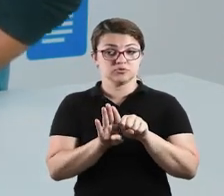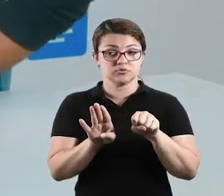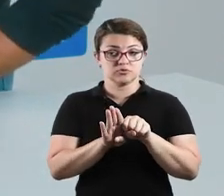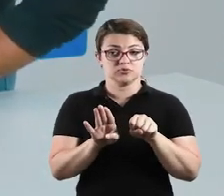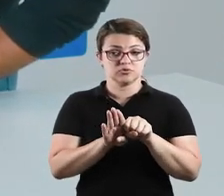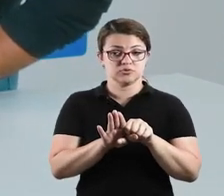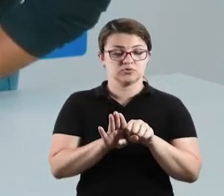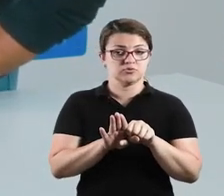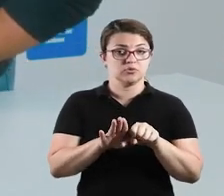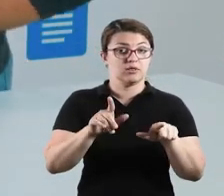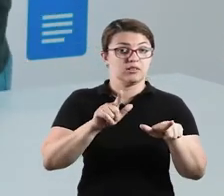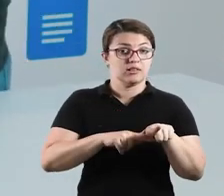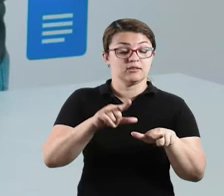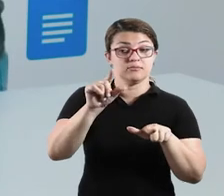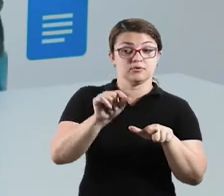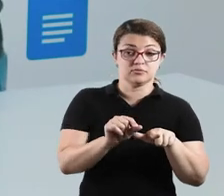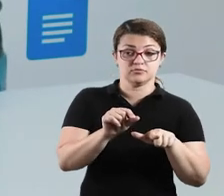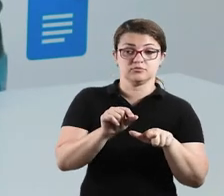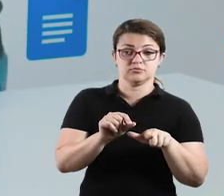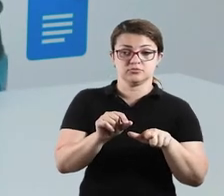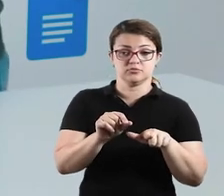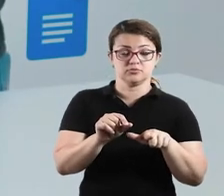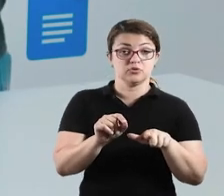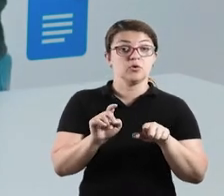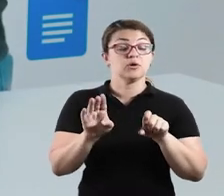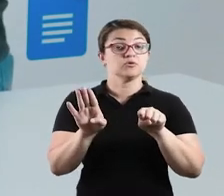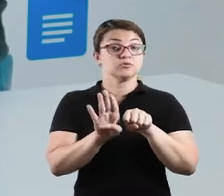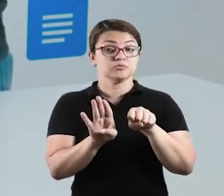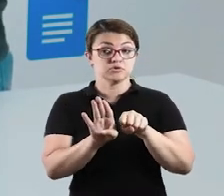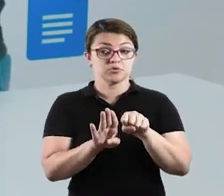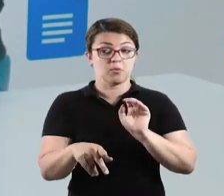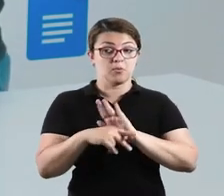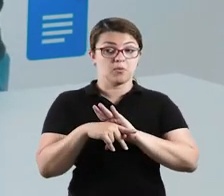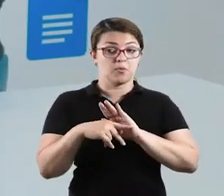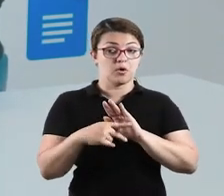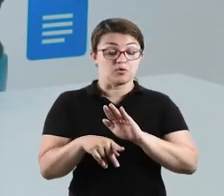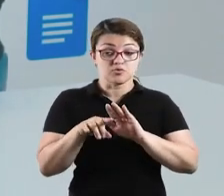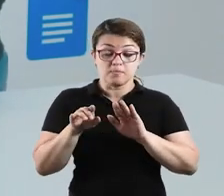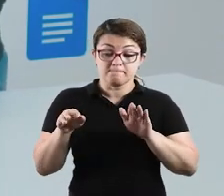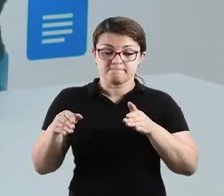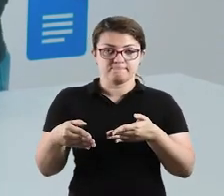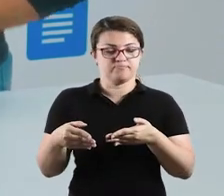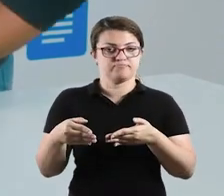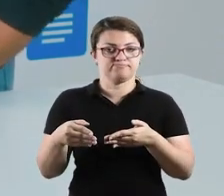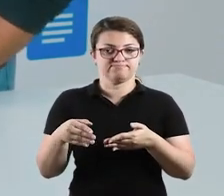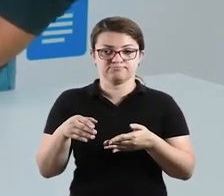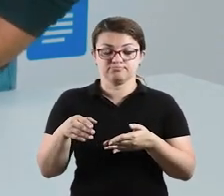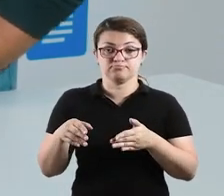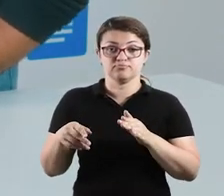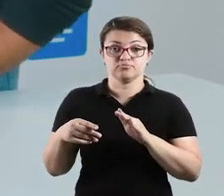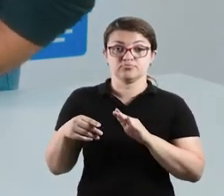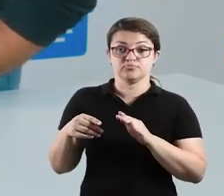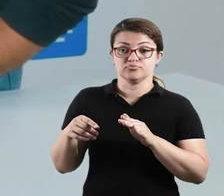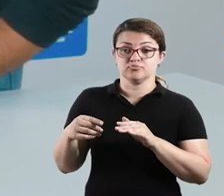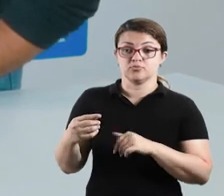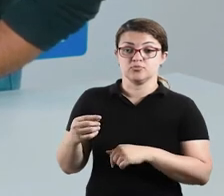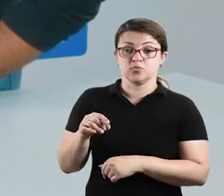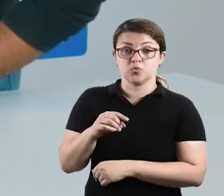minúscula. Substantivo próprio, específico, só daquele, daquela, tá bom? E letra maiúscula, não